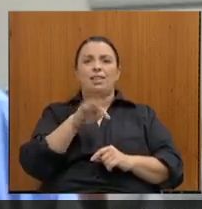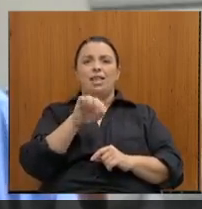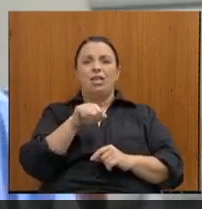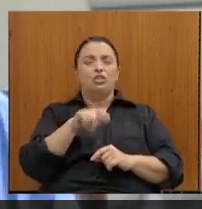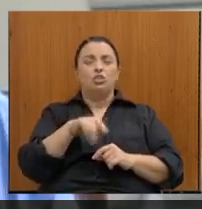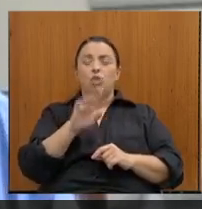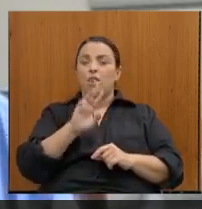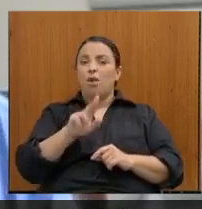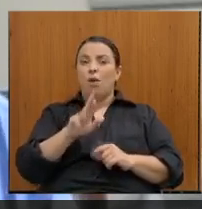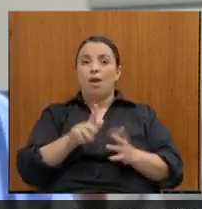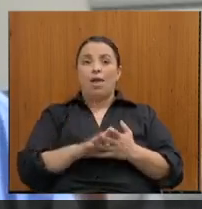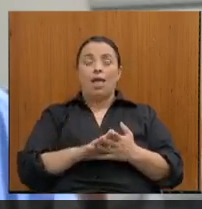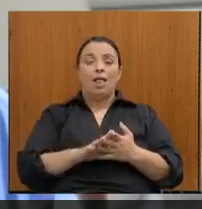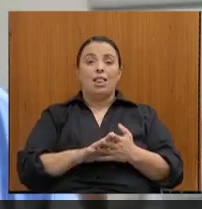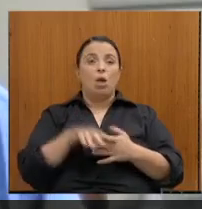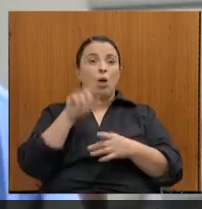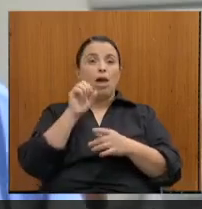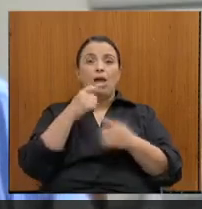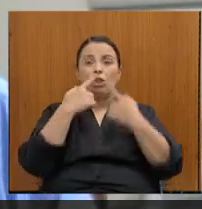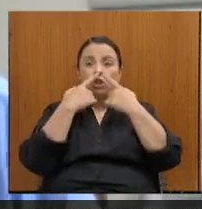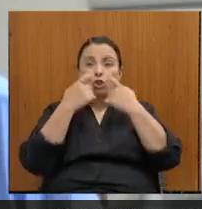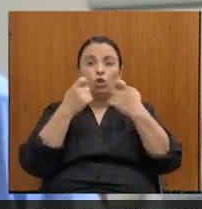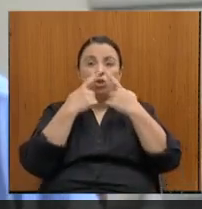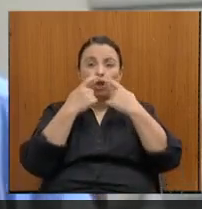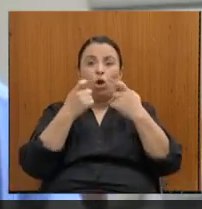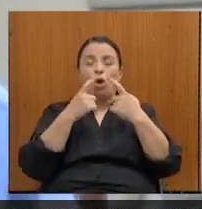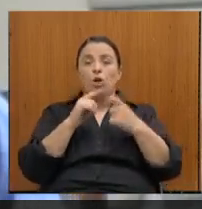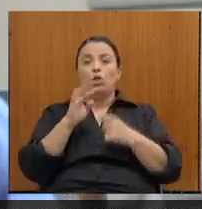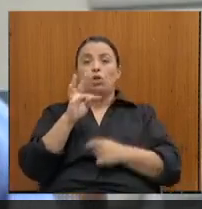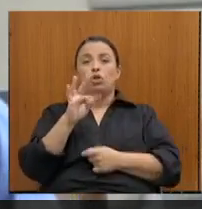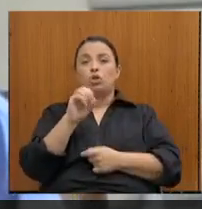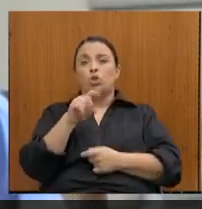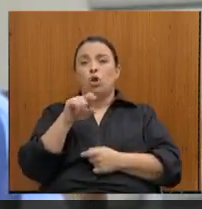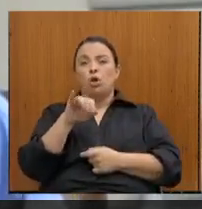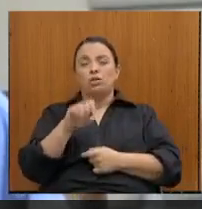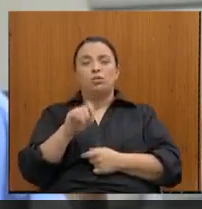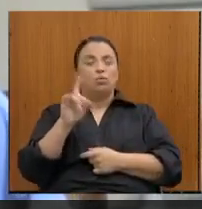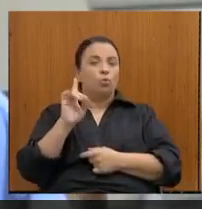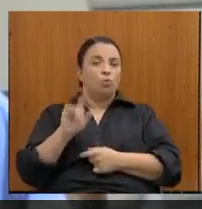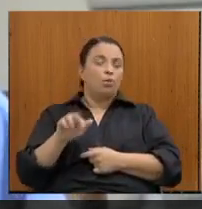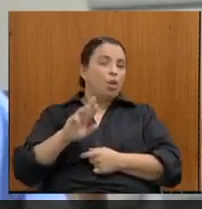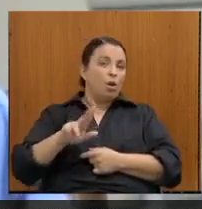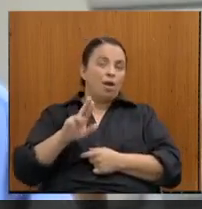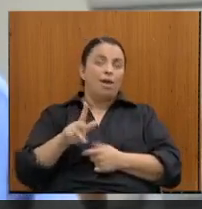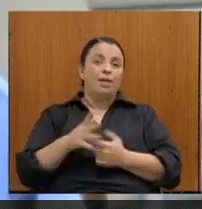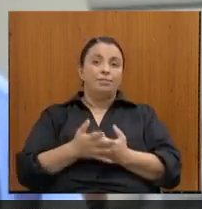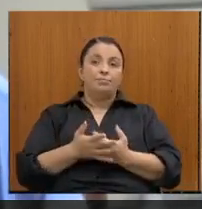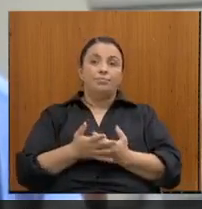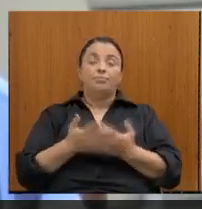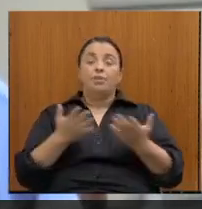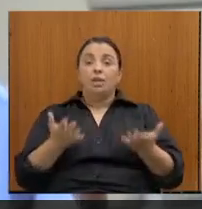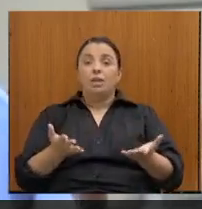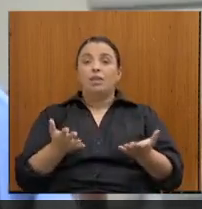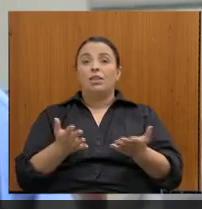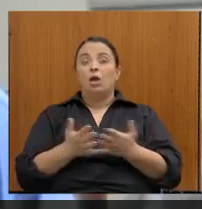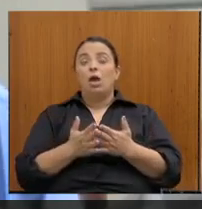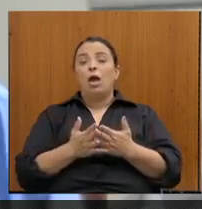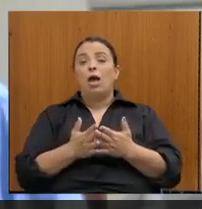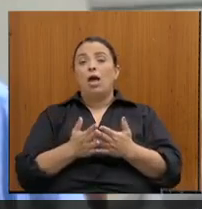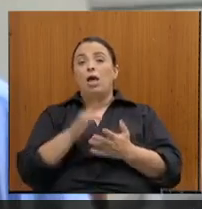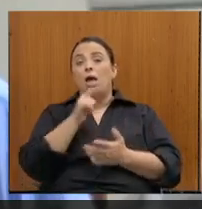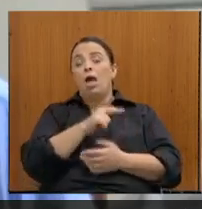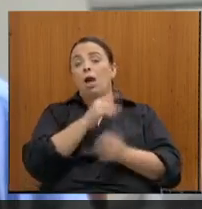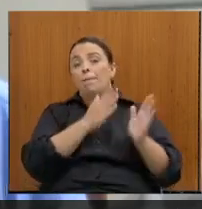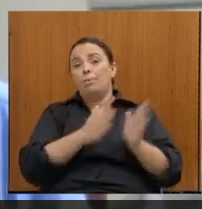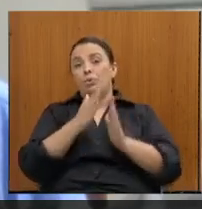de hidrogênio perto do consumo para pensar aí última geração distribuída a hidrogênio seja a maior parte da produção de etanol